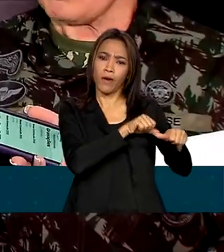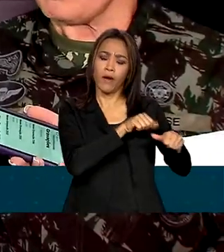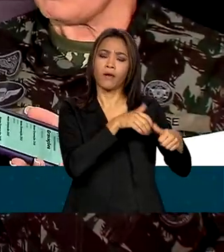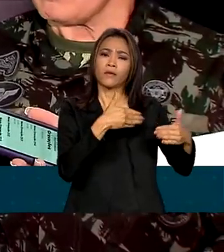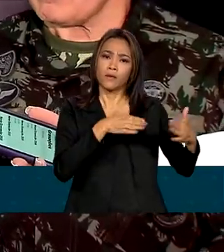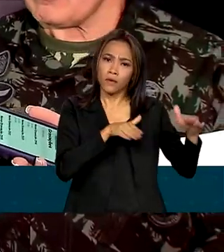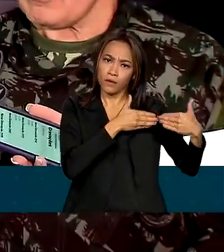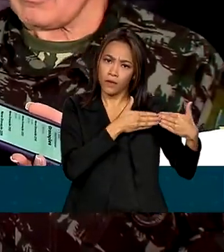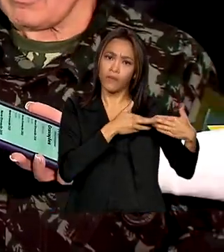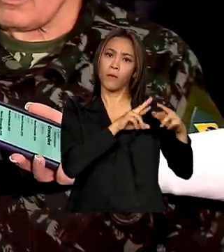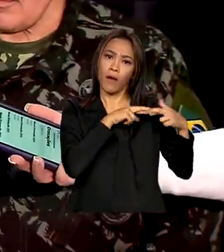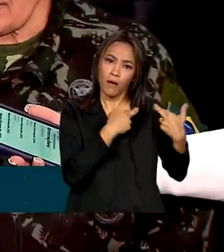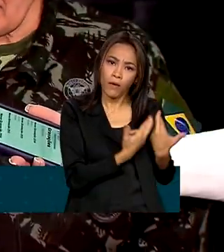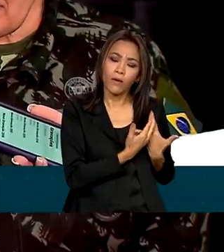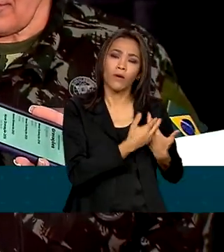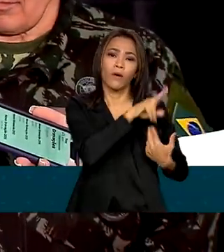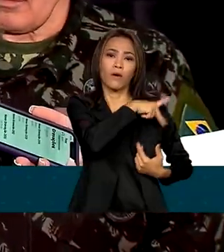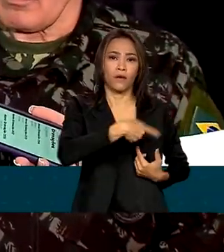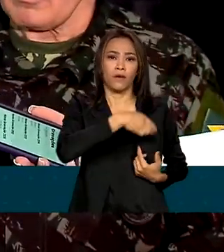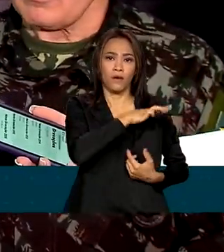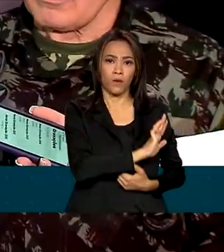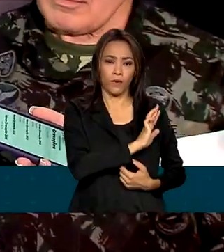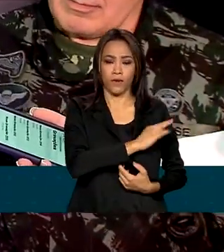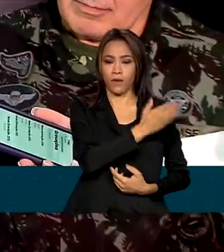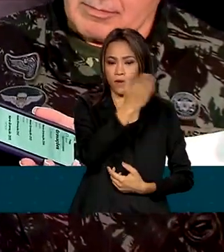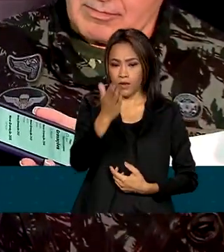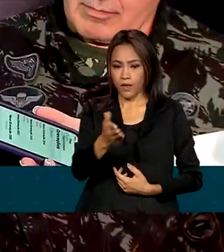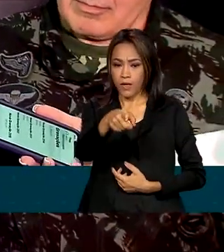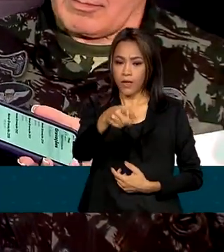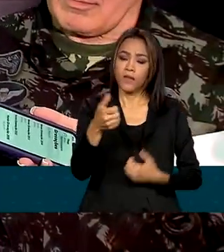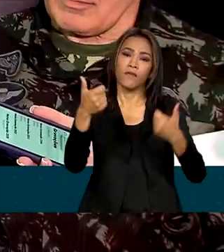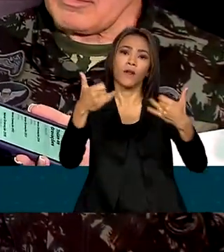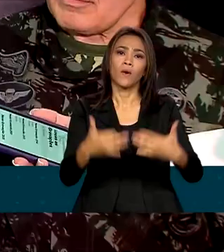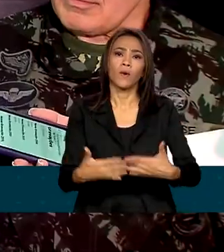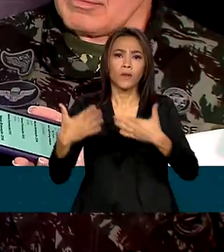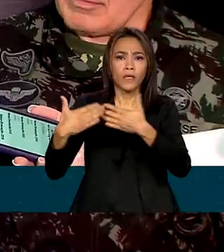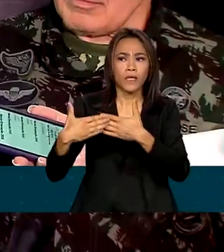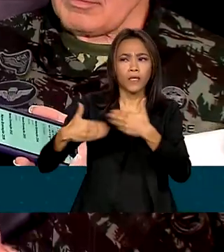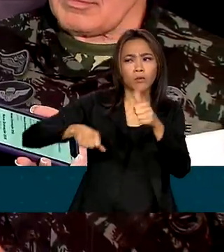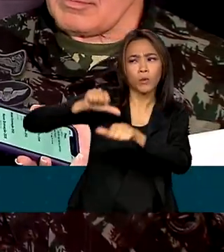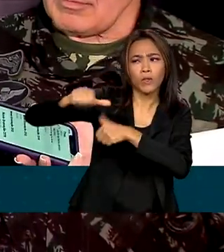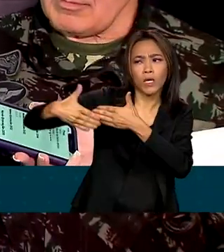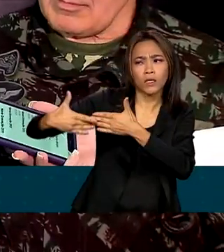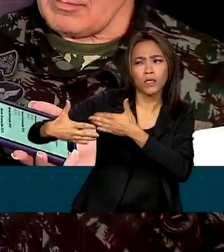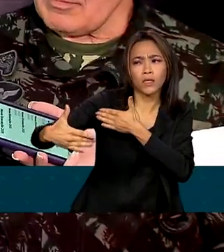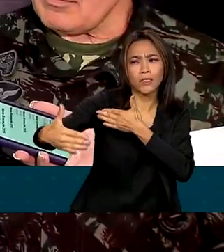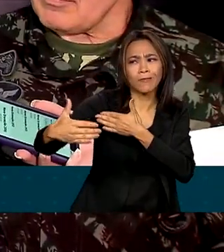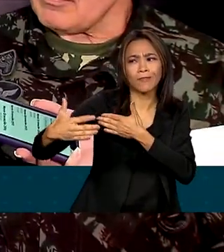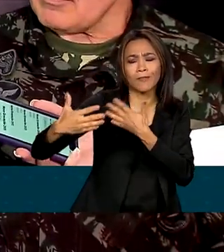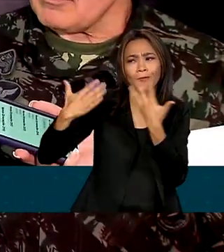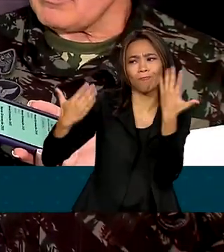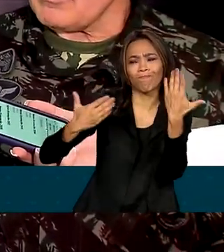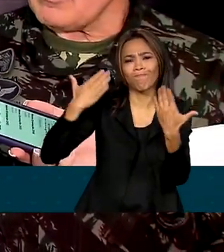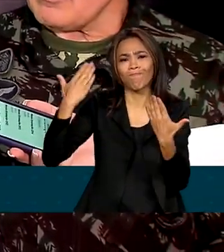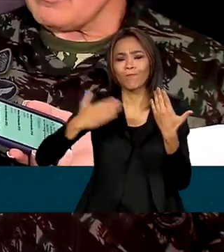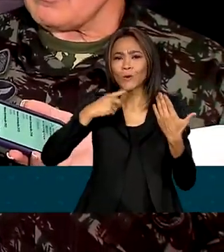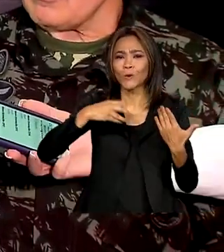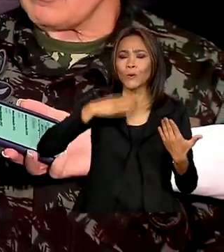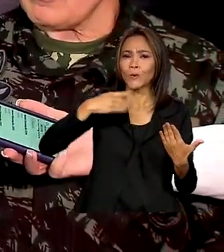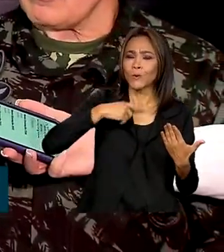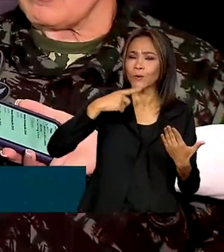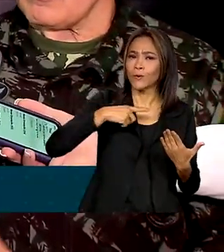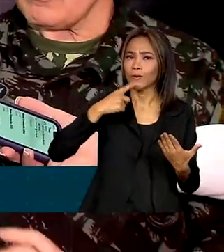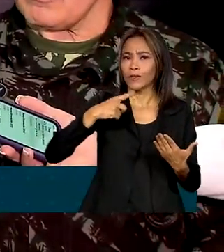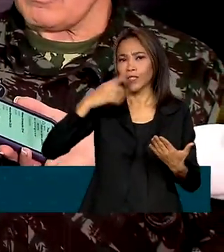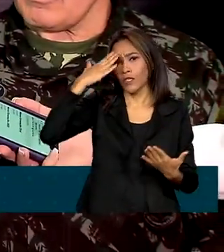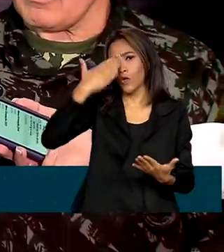relações, principalmente no comando do Exército, sofreram uma fratura no nível de confiança. E nós achávamos